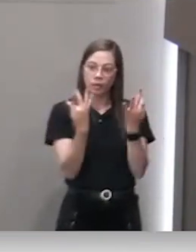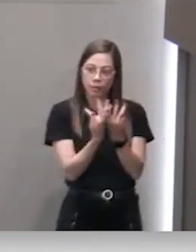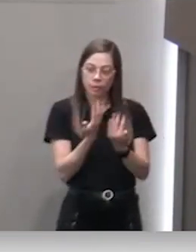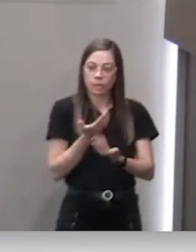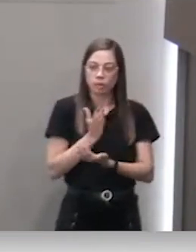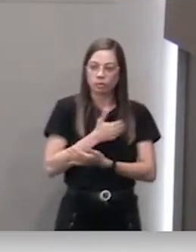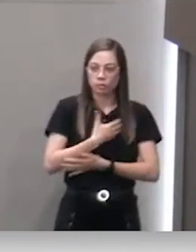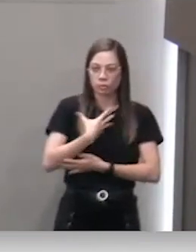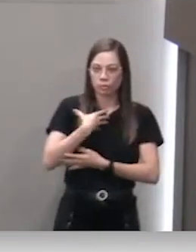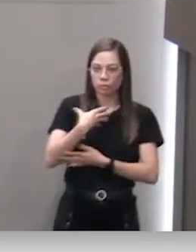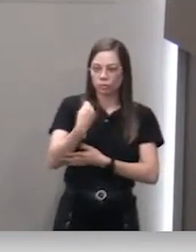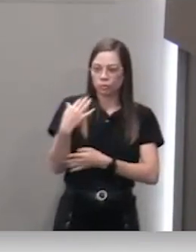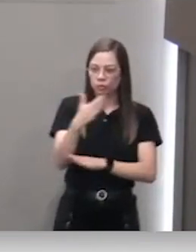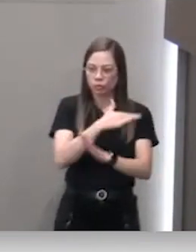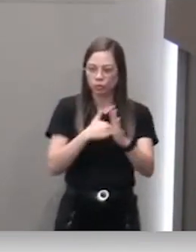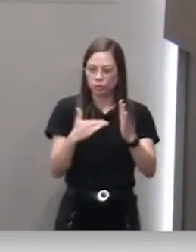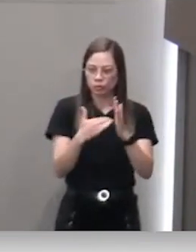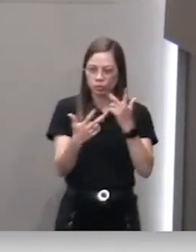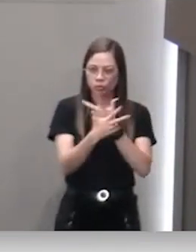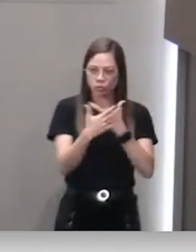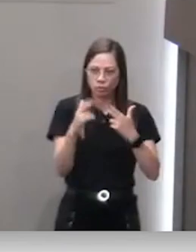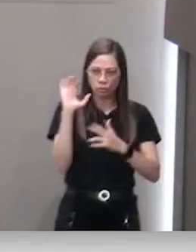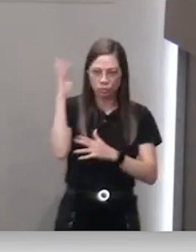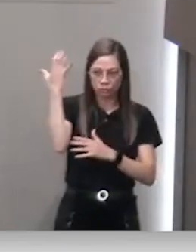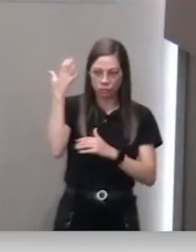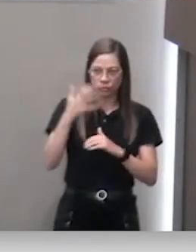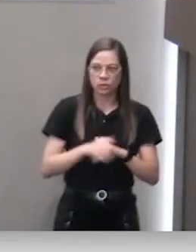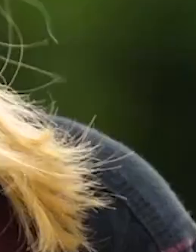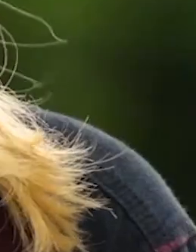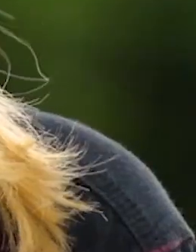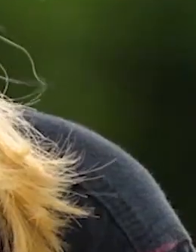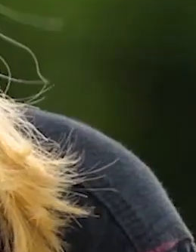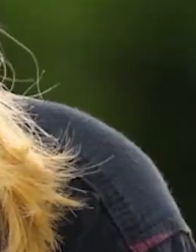nossos filhos de tudo isso que está acontecendo.